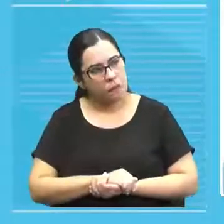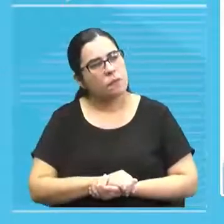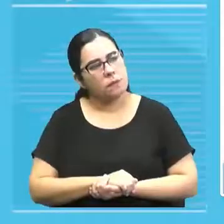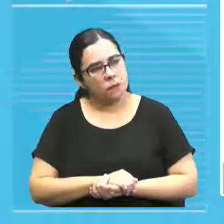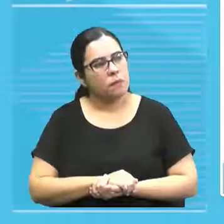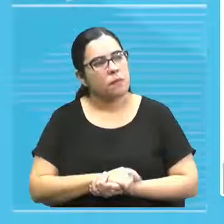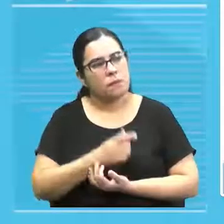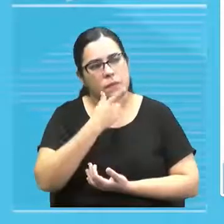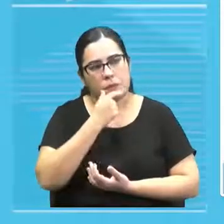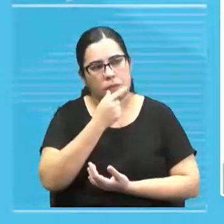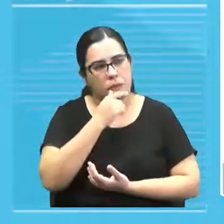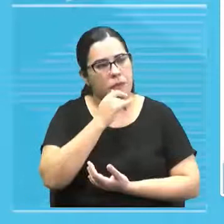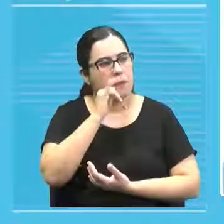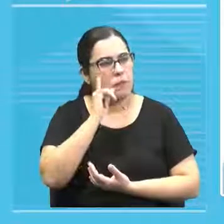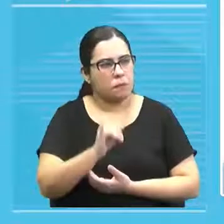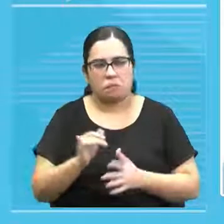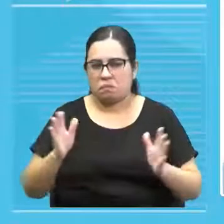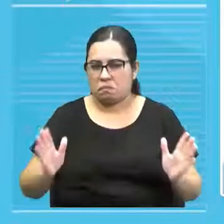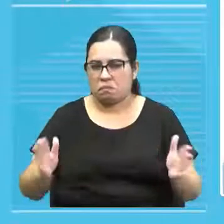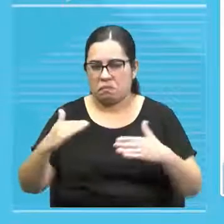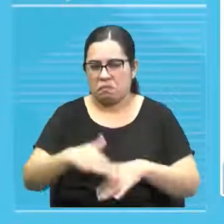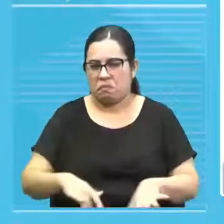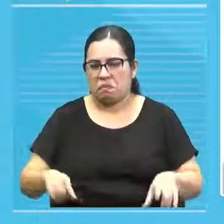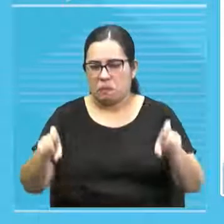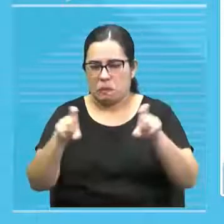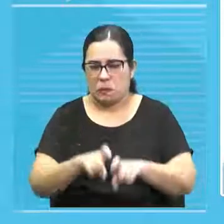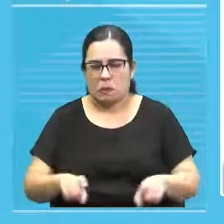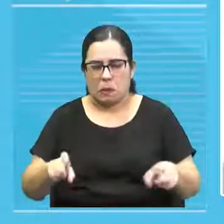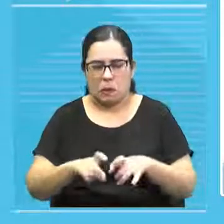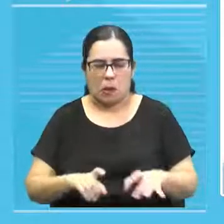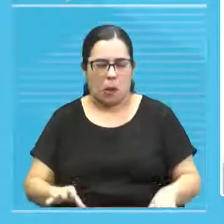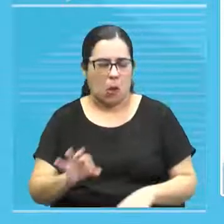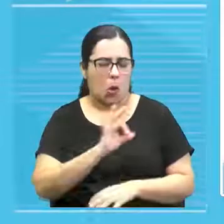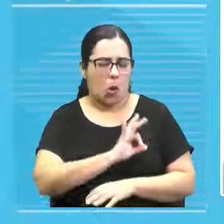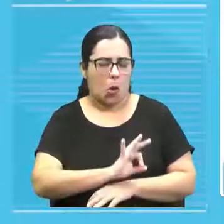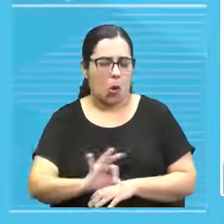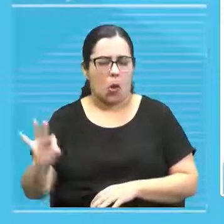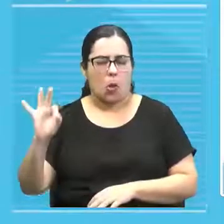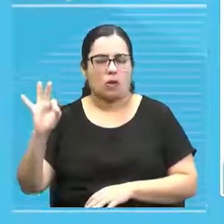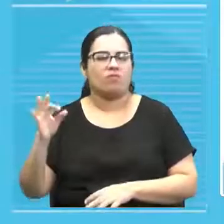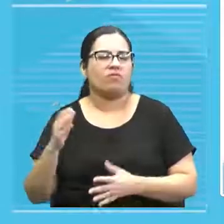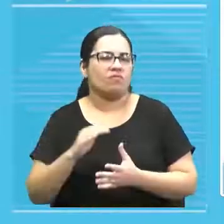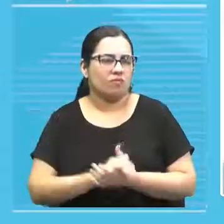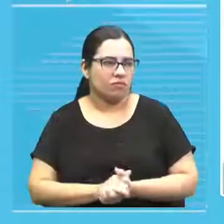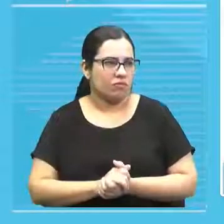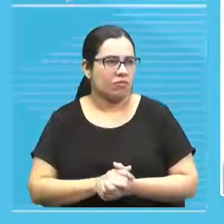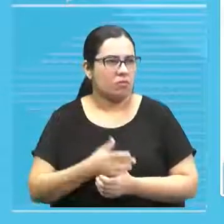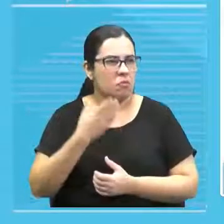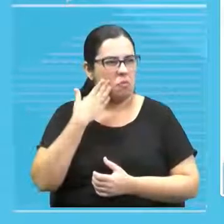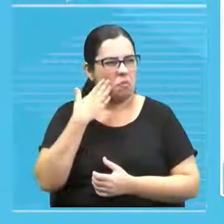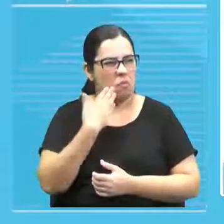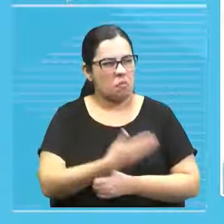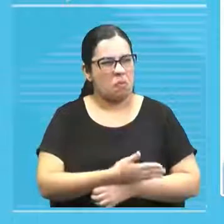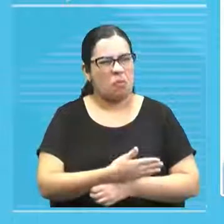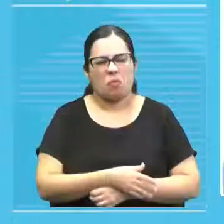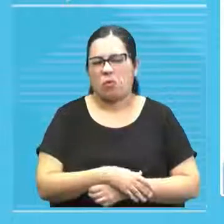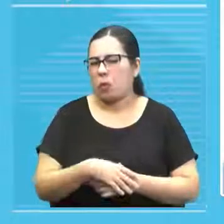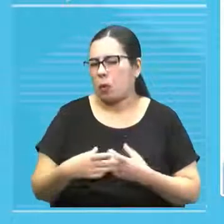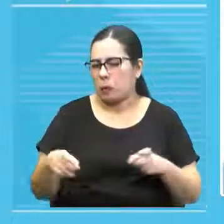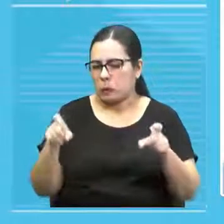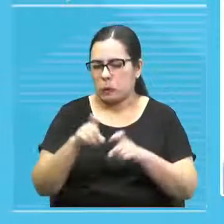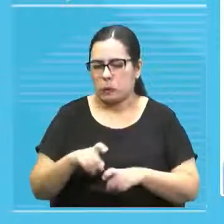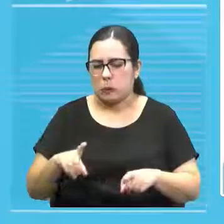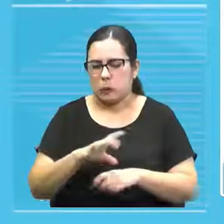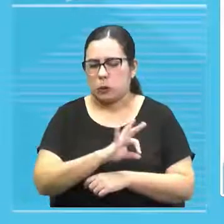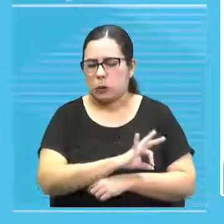carinha tá dizendo aqui Essas caixas e Computadores São ótima só cara tá numa caixa de um super PC um